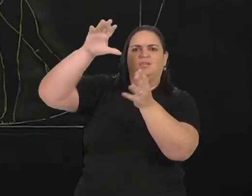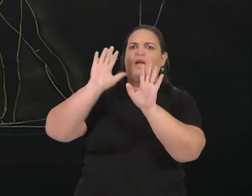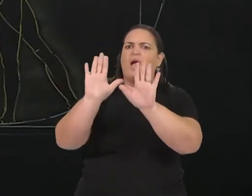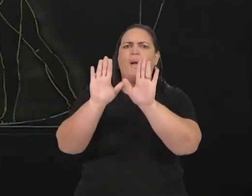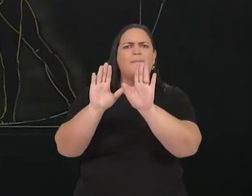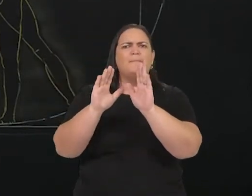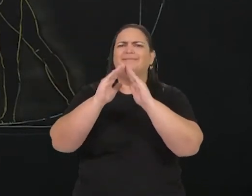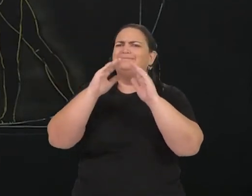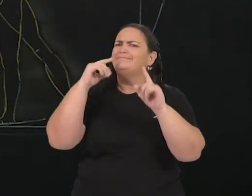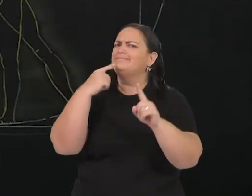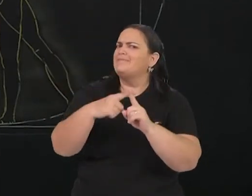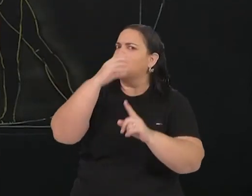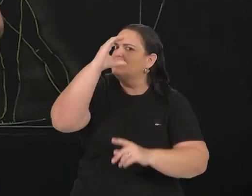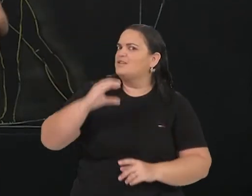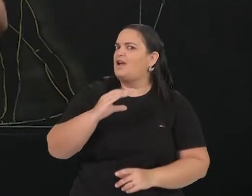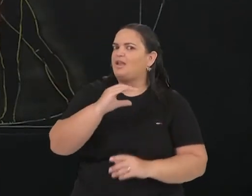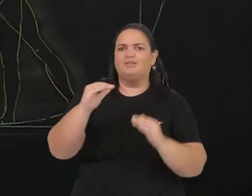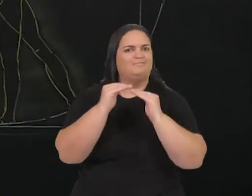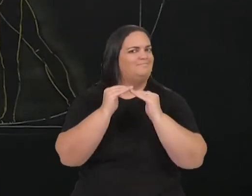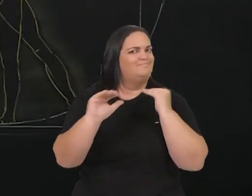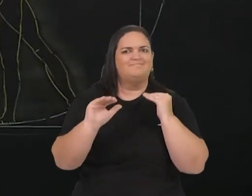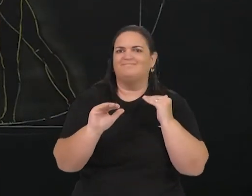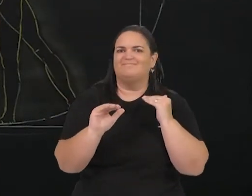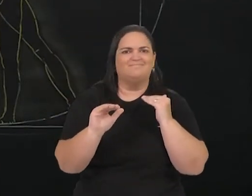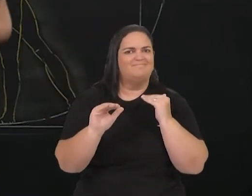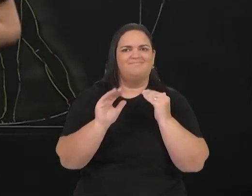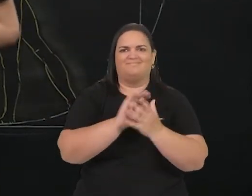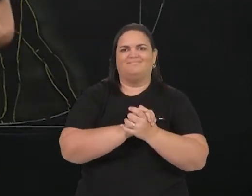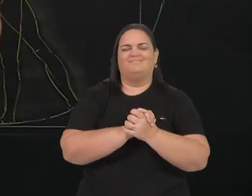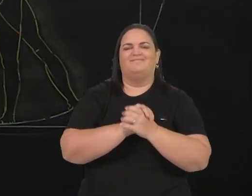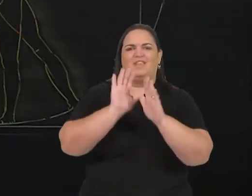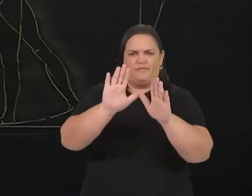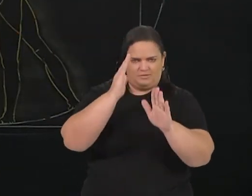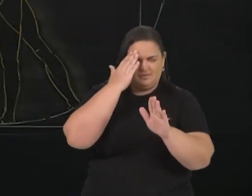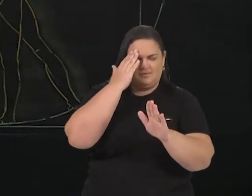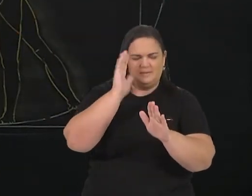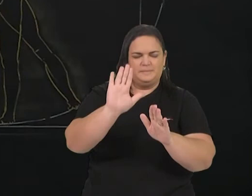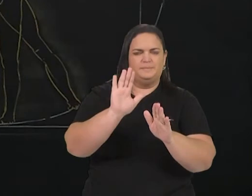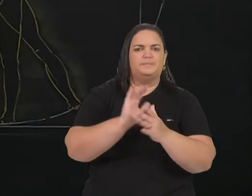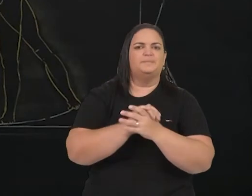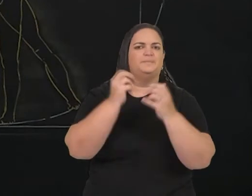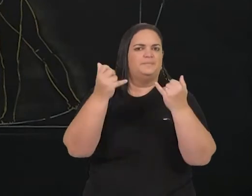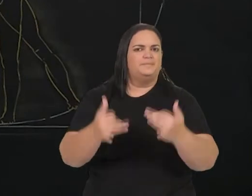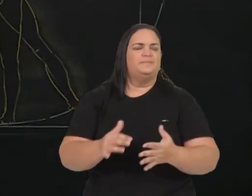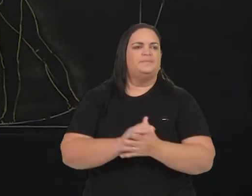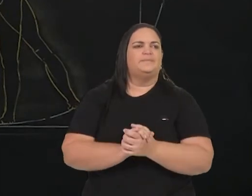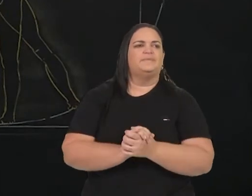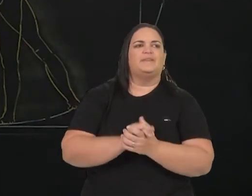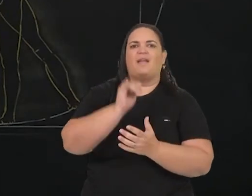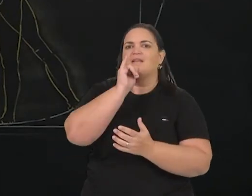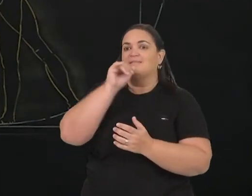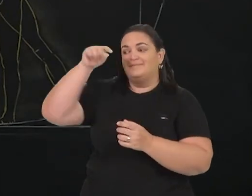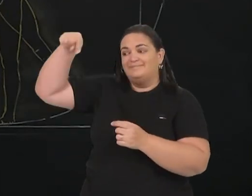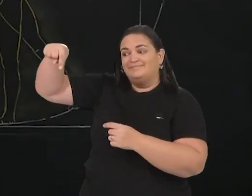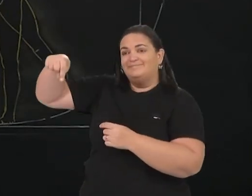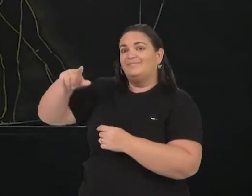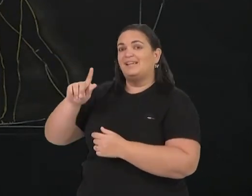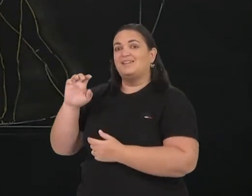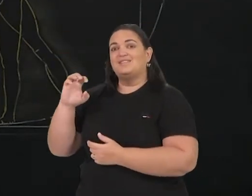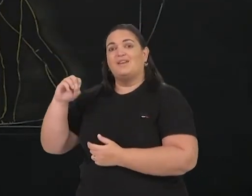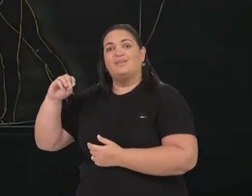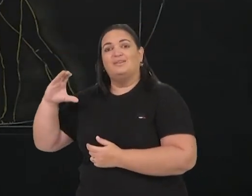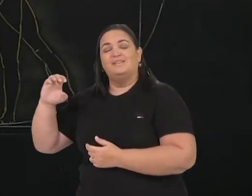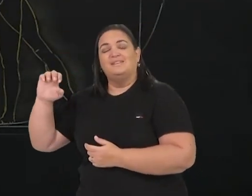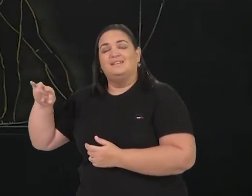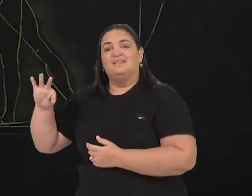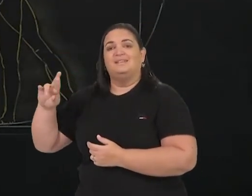essa a noção predominante naquela época. E você vai entender por quê. A noção predominante naquela época era o geocentrismo,